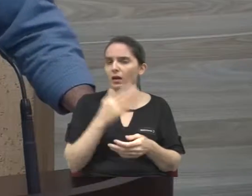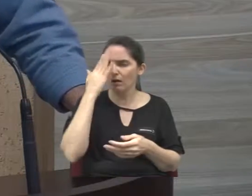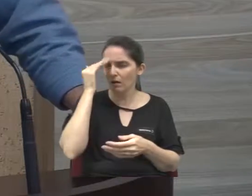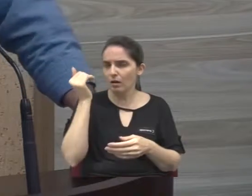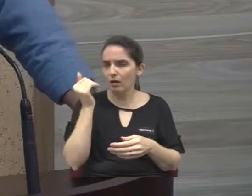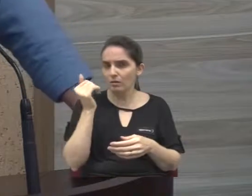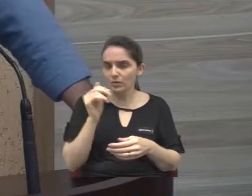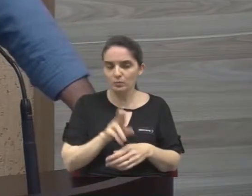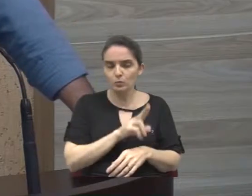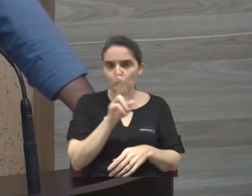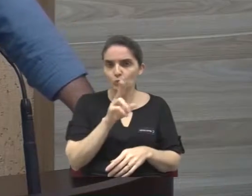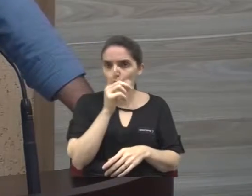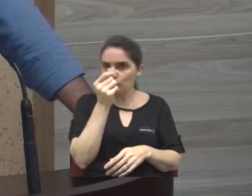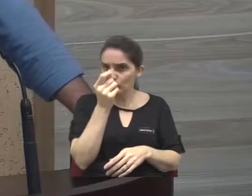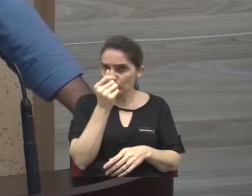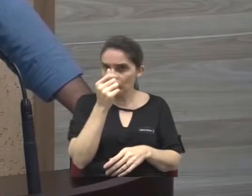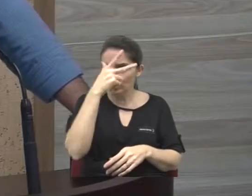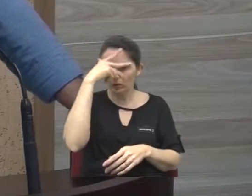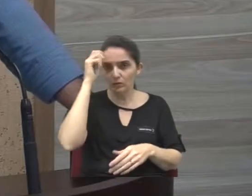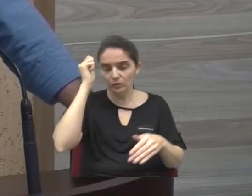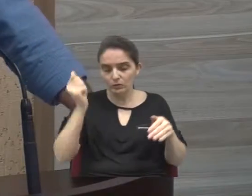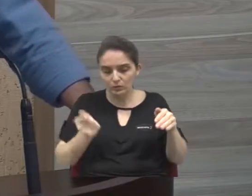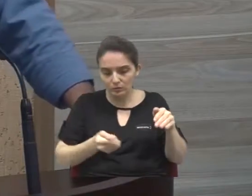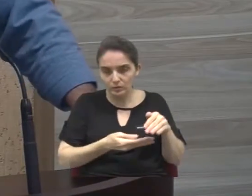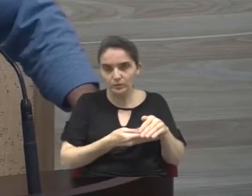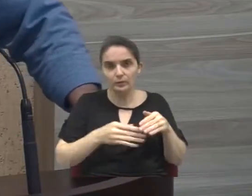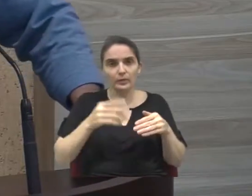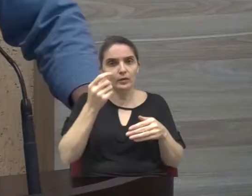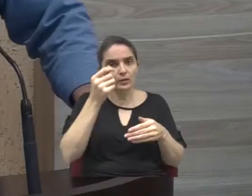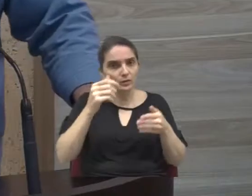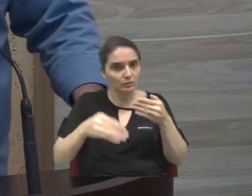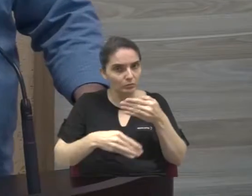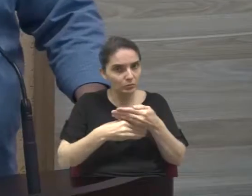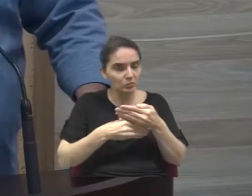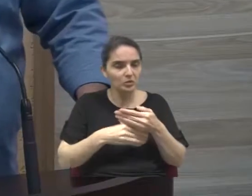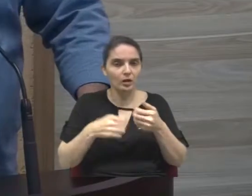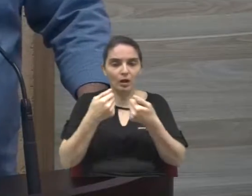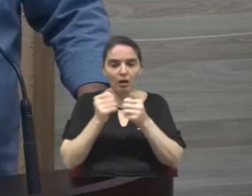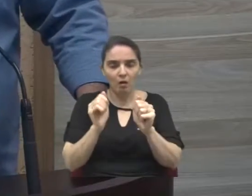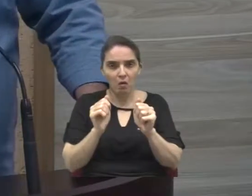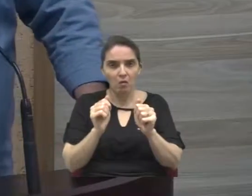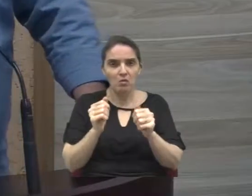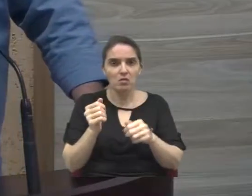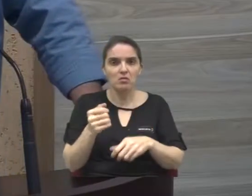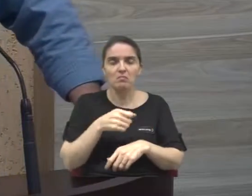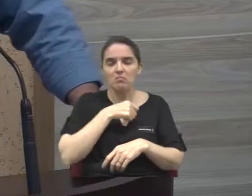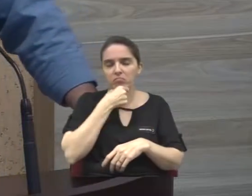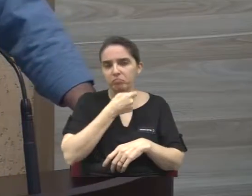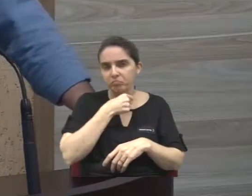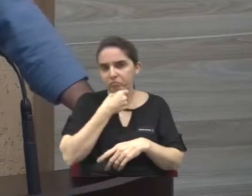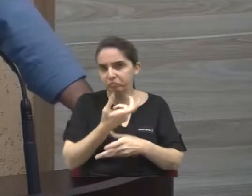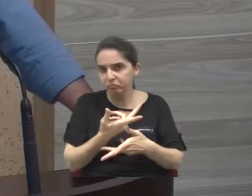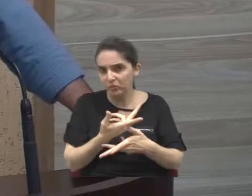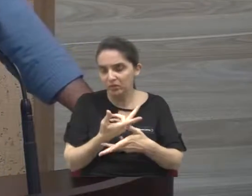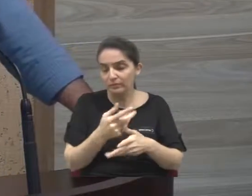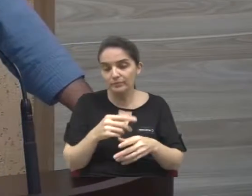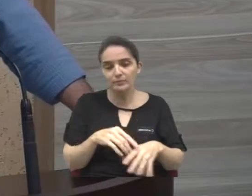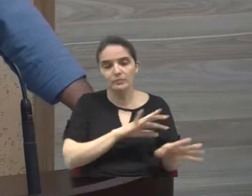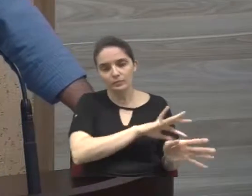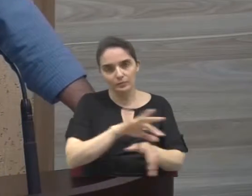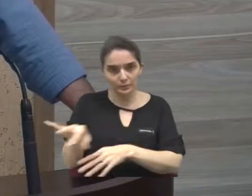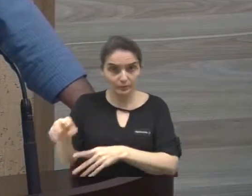do subsídio, verbas complementares, ônibus velhos sendo recolhidos. E aí, vereadora Érica, o que me assusta é o